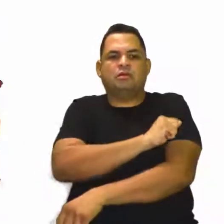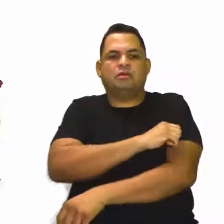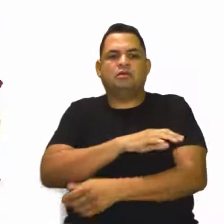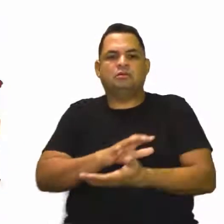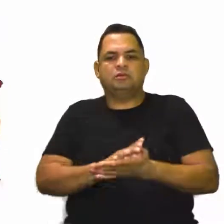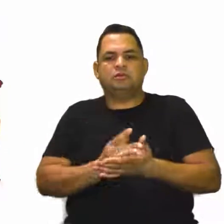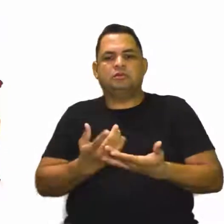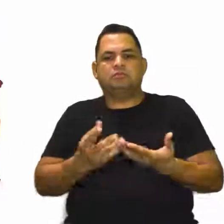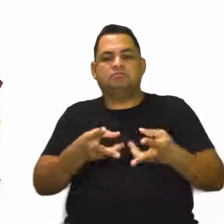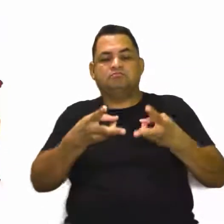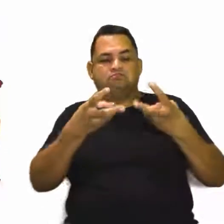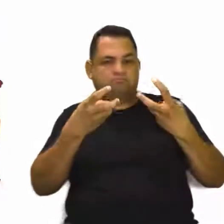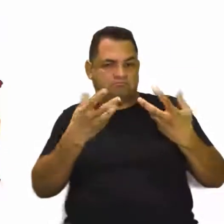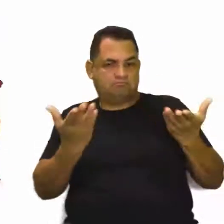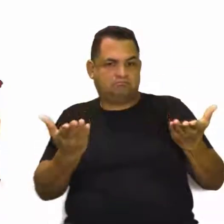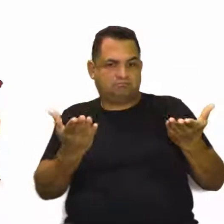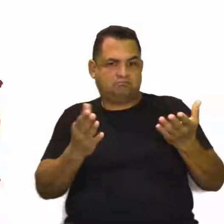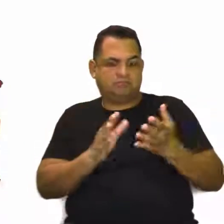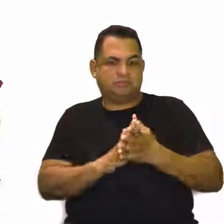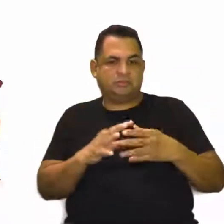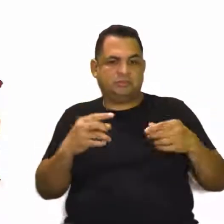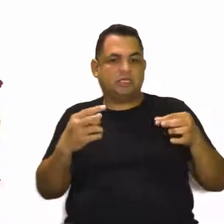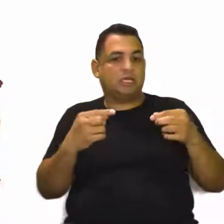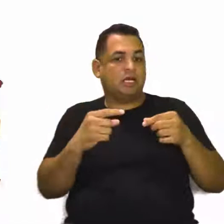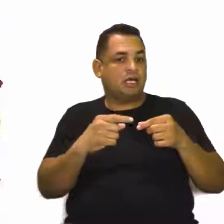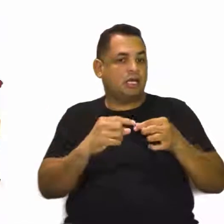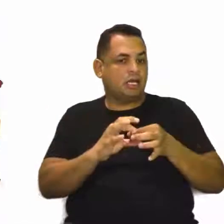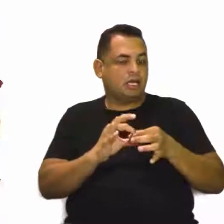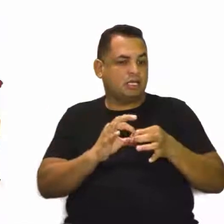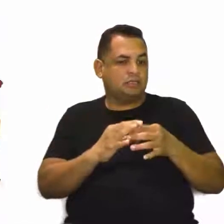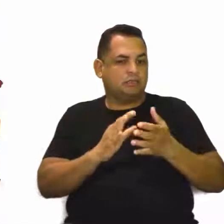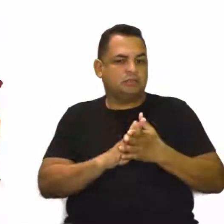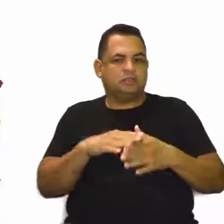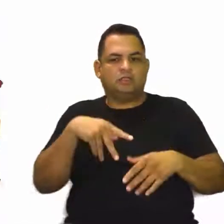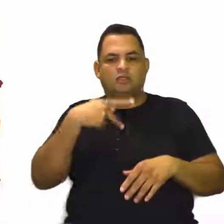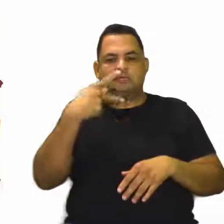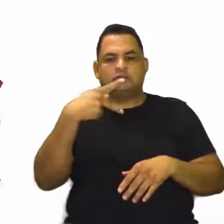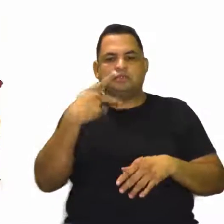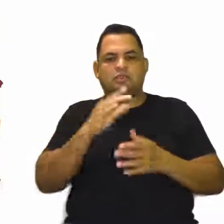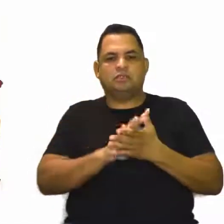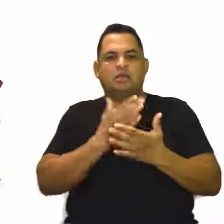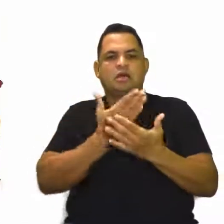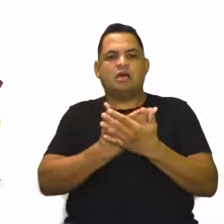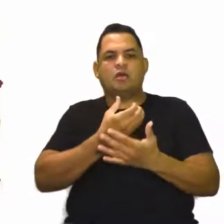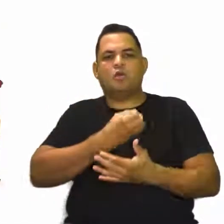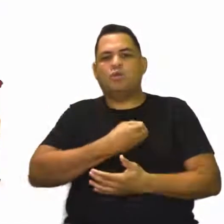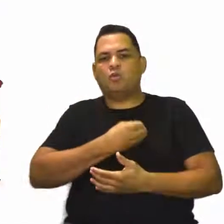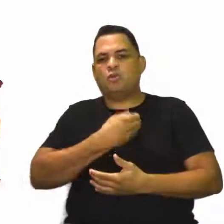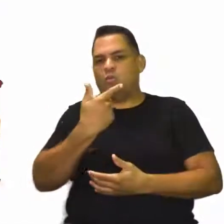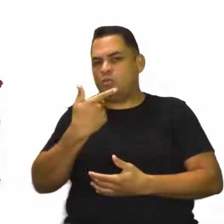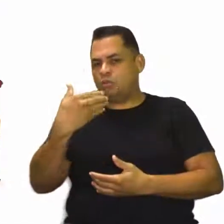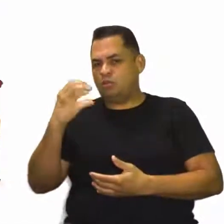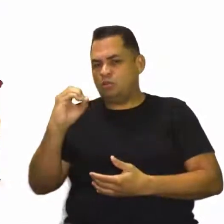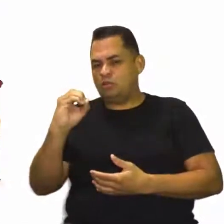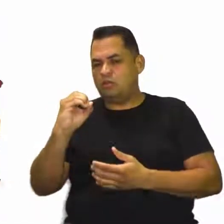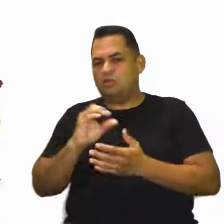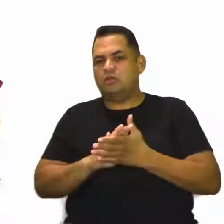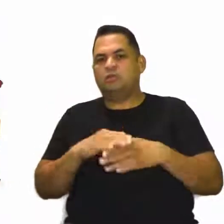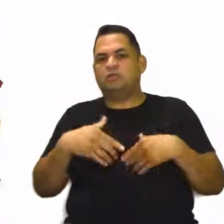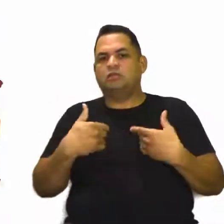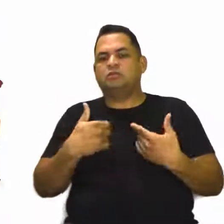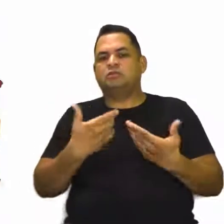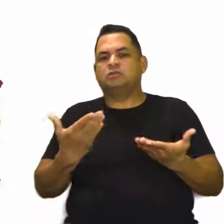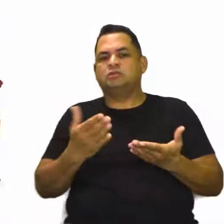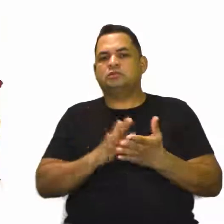link, nós abordamos sobre essas dimensões da atividade física na aula 10. Então, lá na aula 10 nós trouxemos as 4